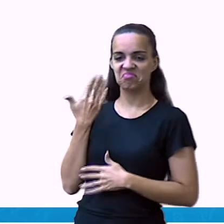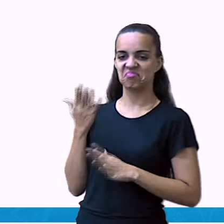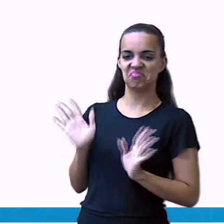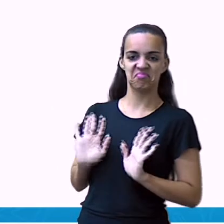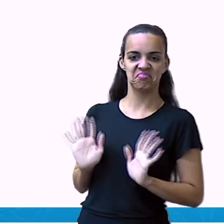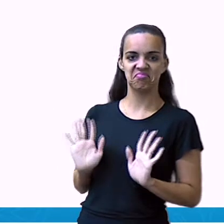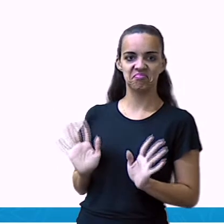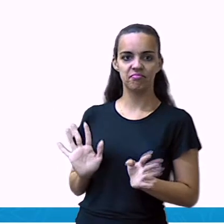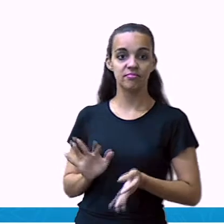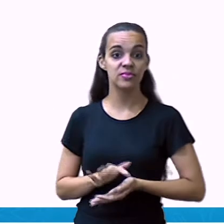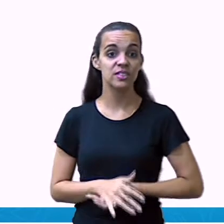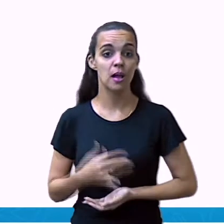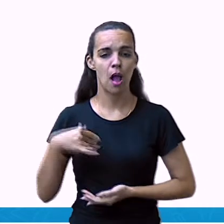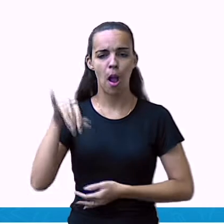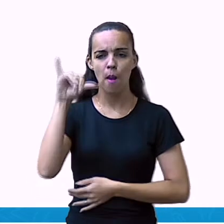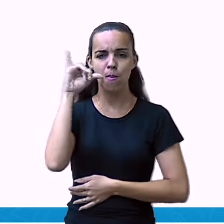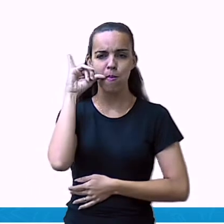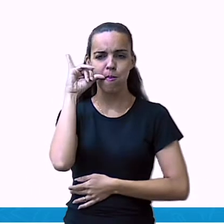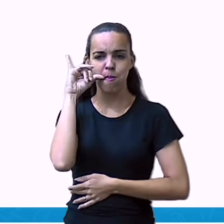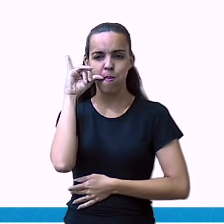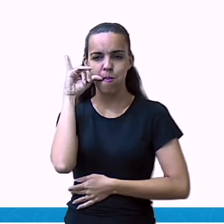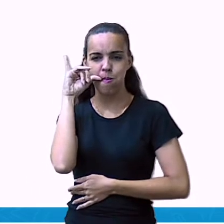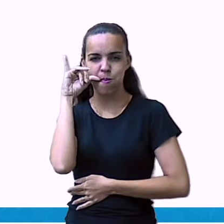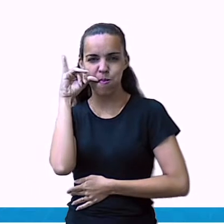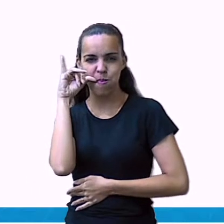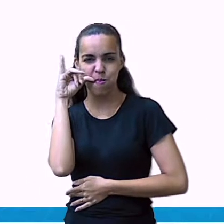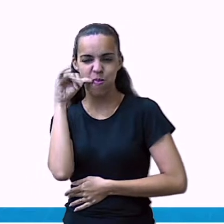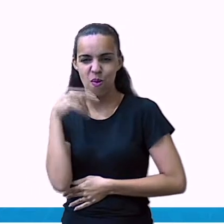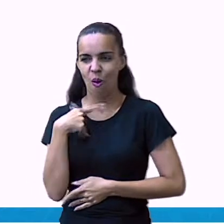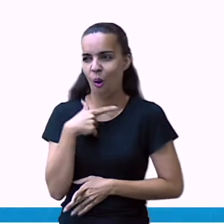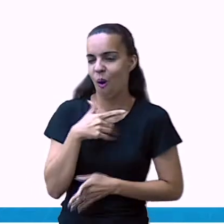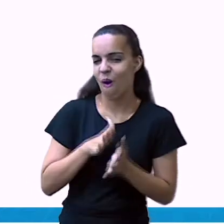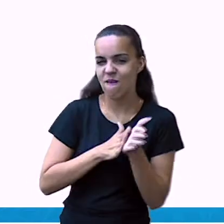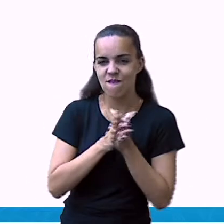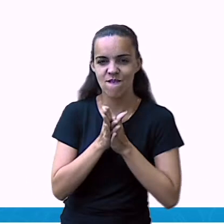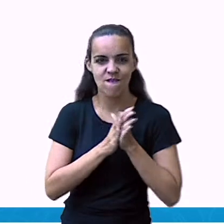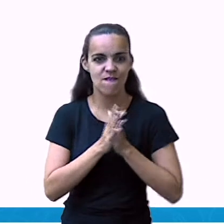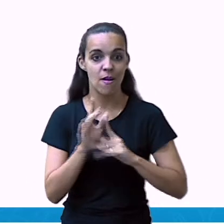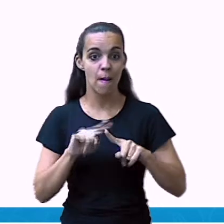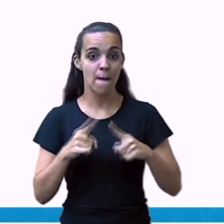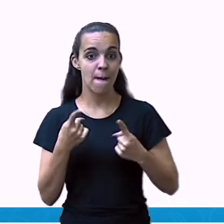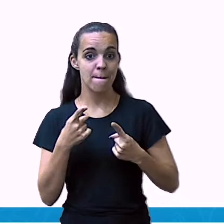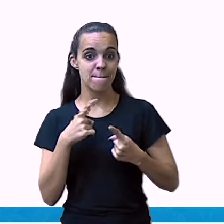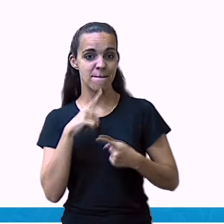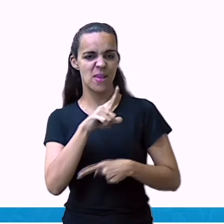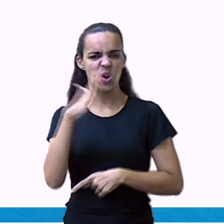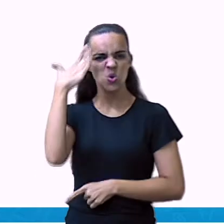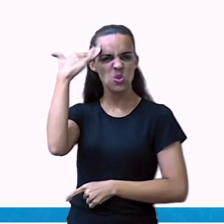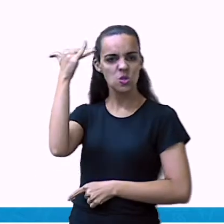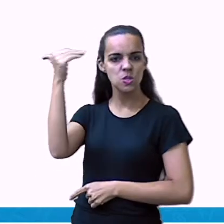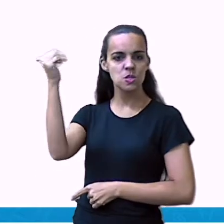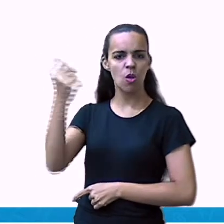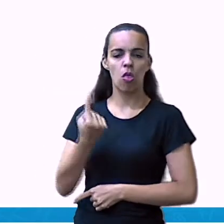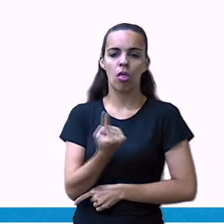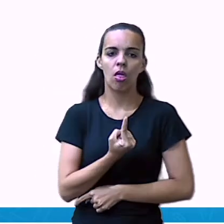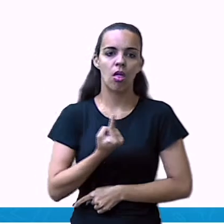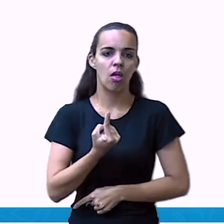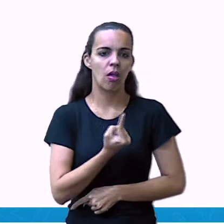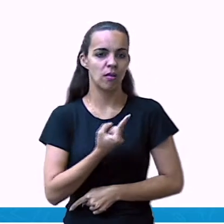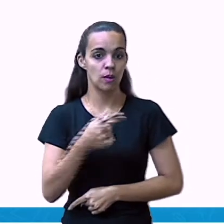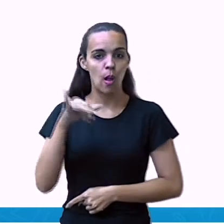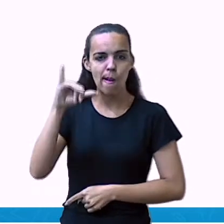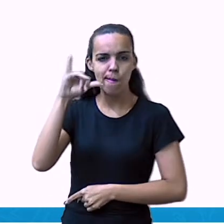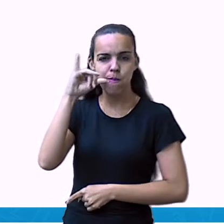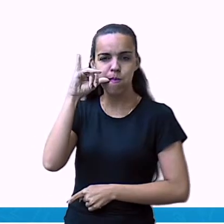não mata. Saci sirigaita, solitário e sabichão.